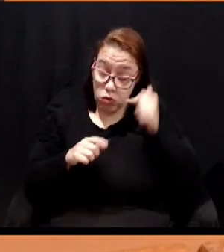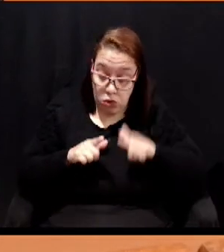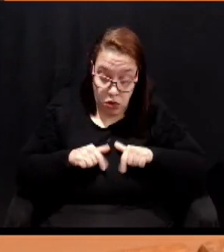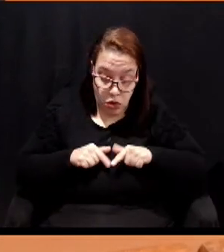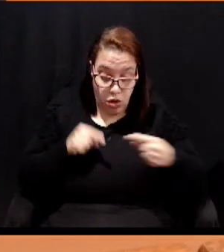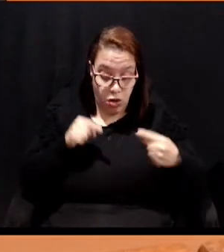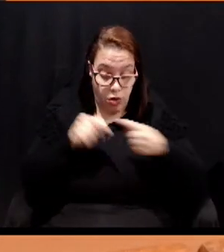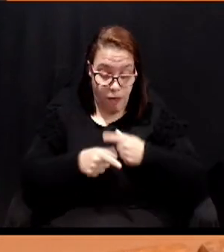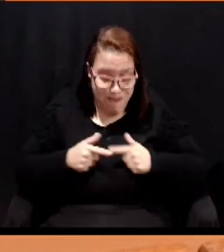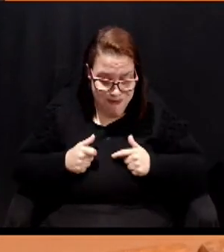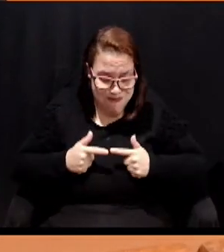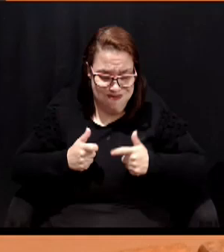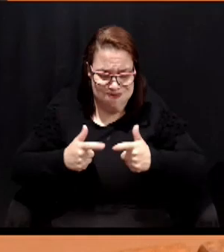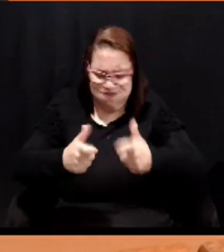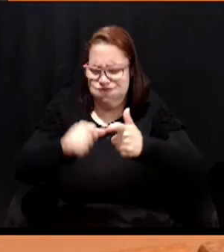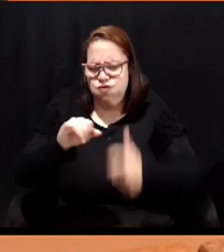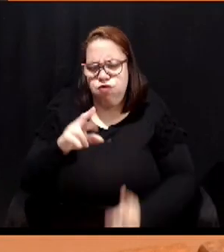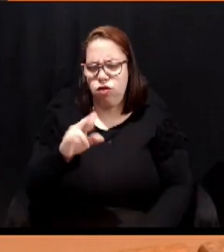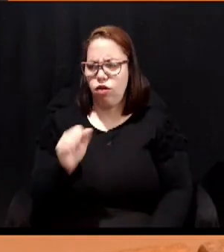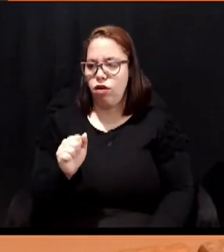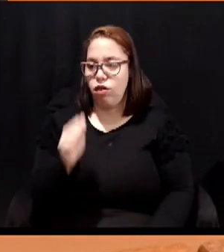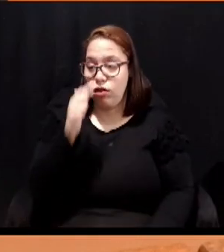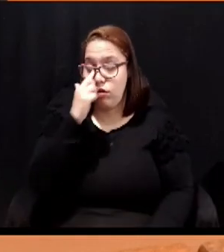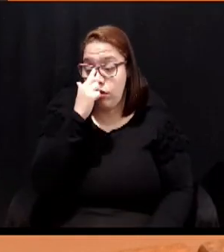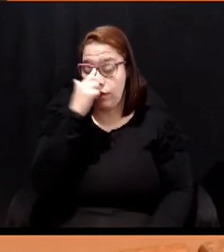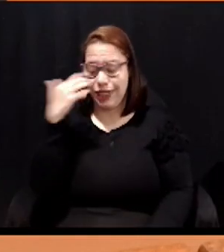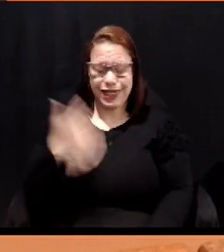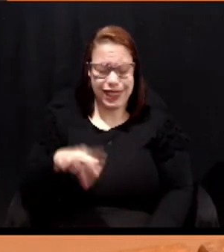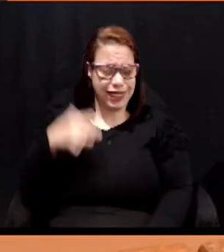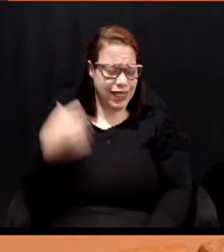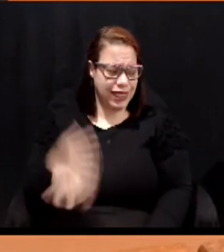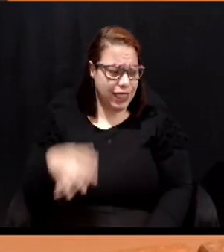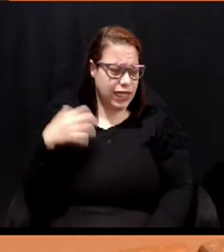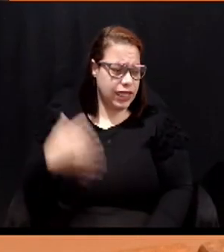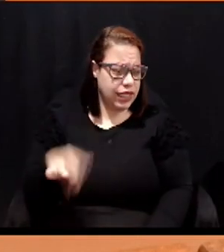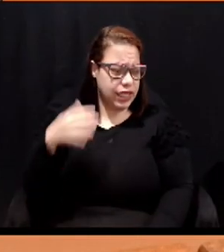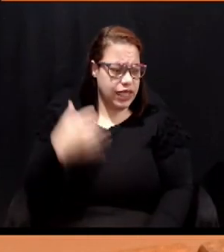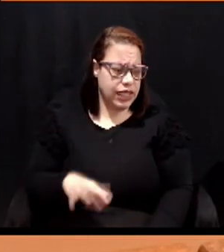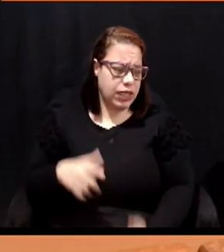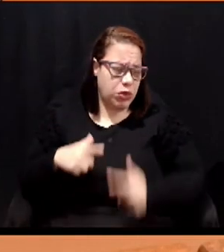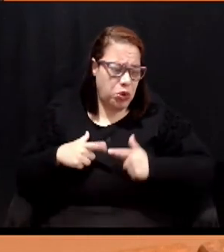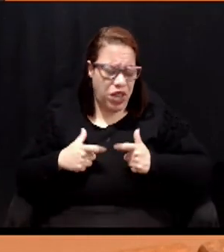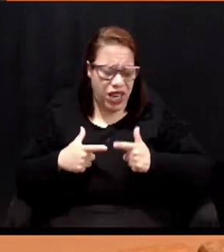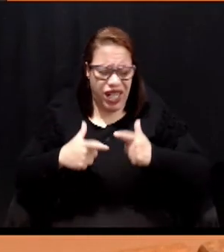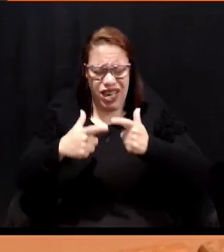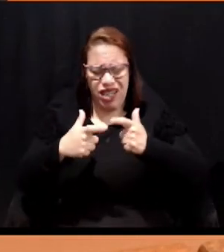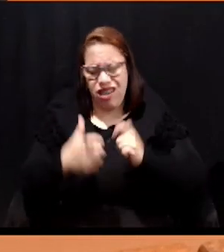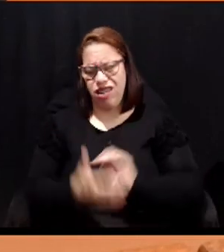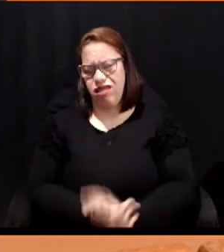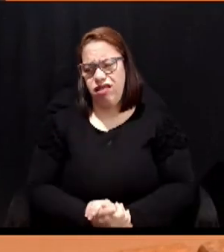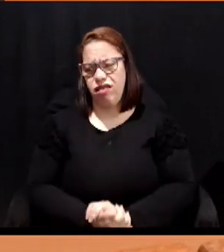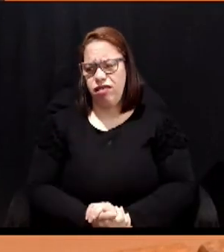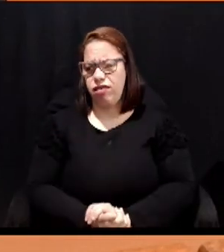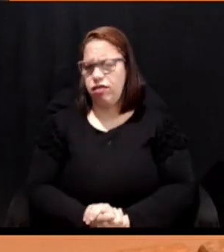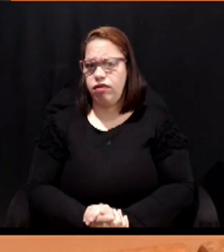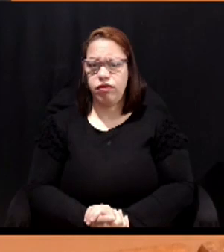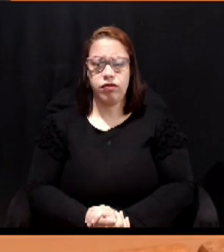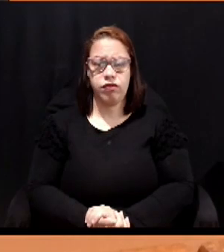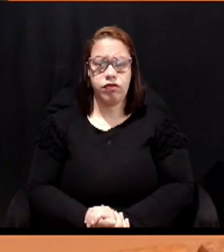vendo a coisa pegar fogo lá. Nós estamos com uma guerra, né, numa região